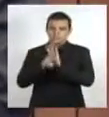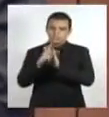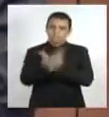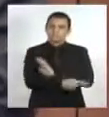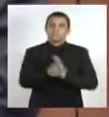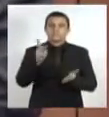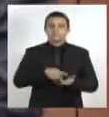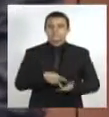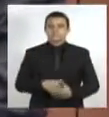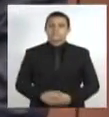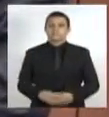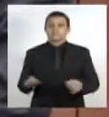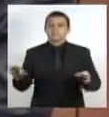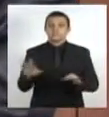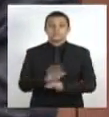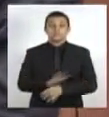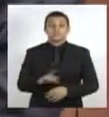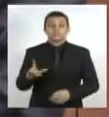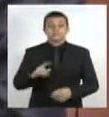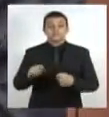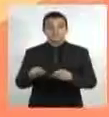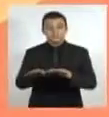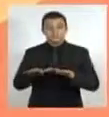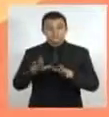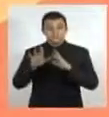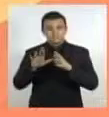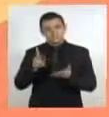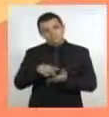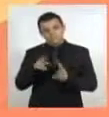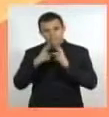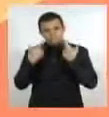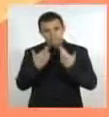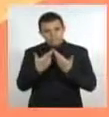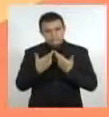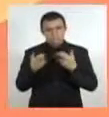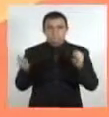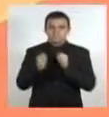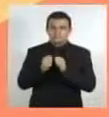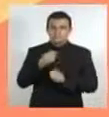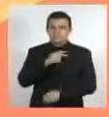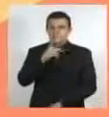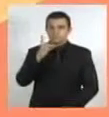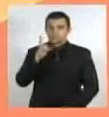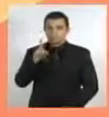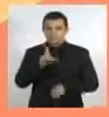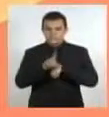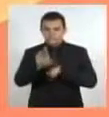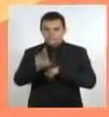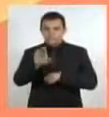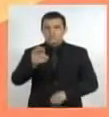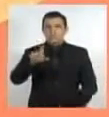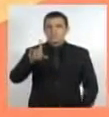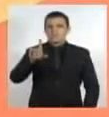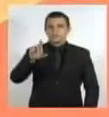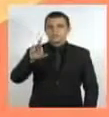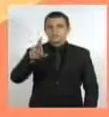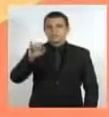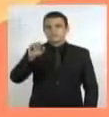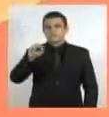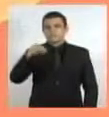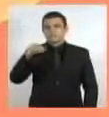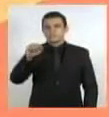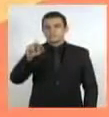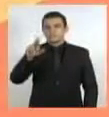verdade uma reunião, provocada pelo doutor Elismário, da 3ª Vara Criminal, juiz de